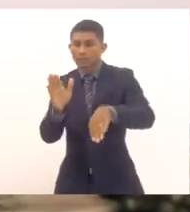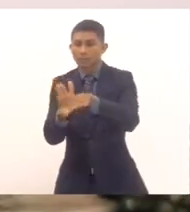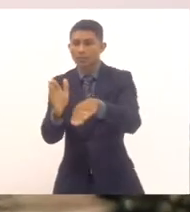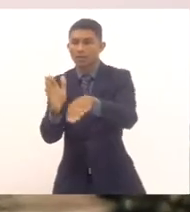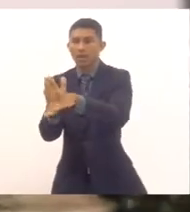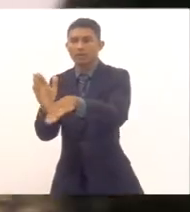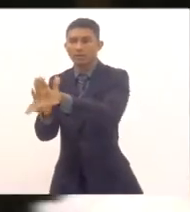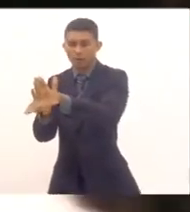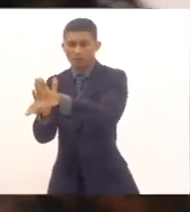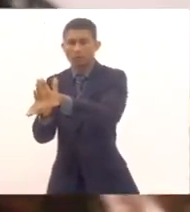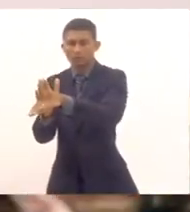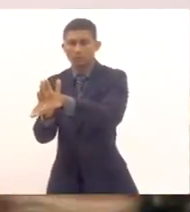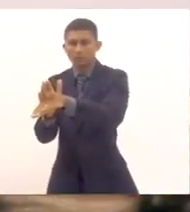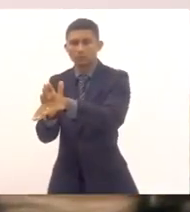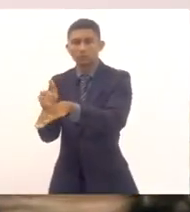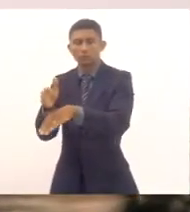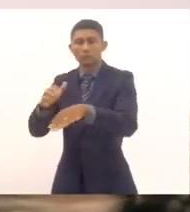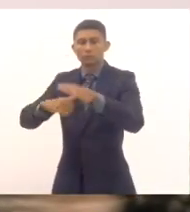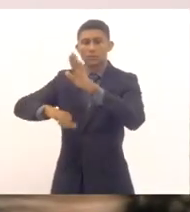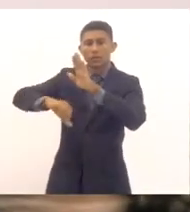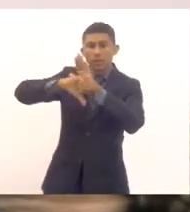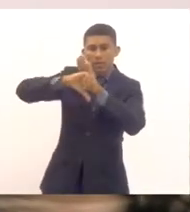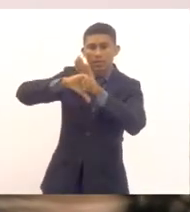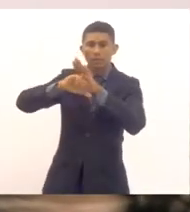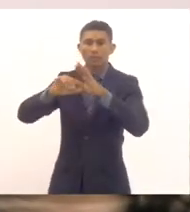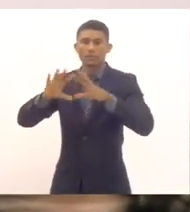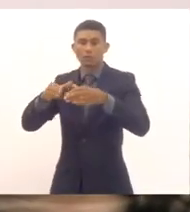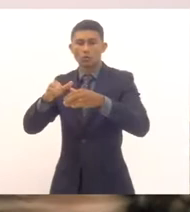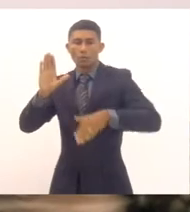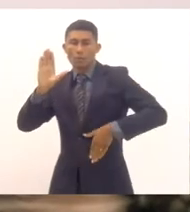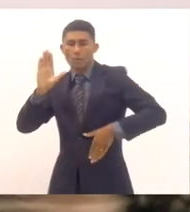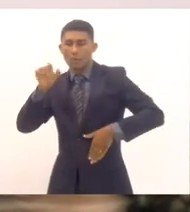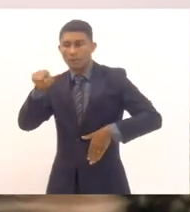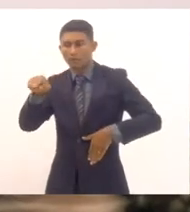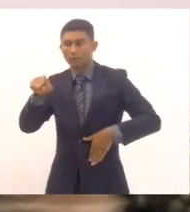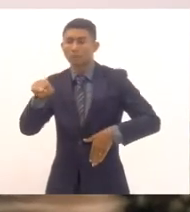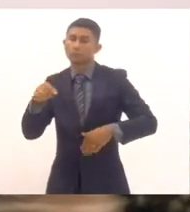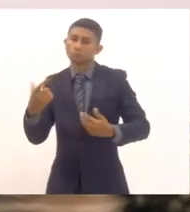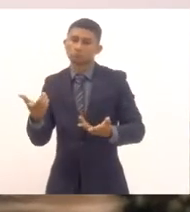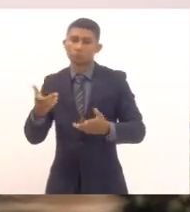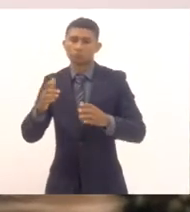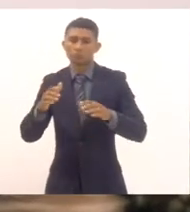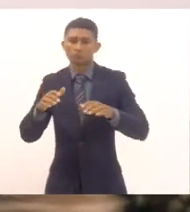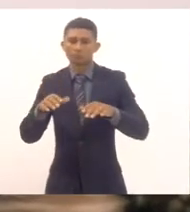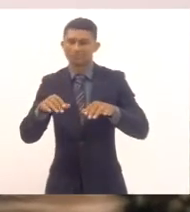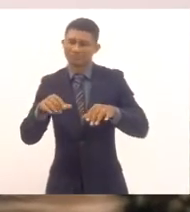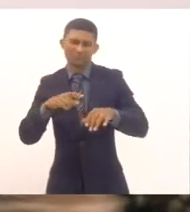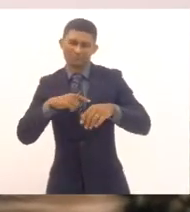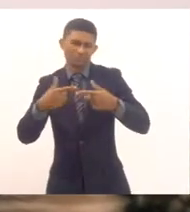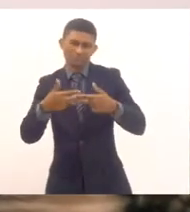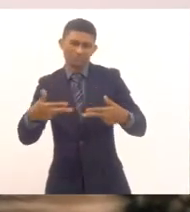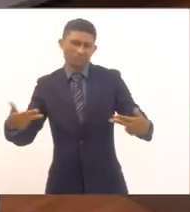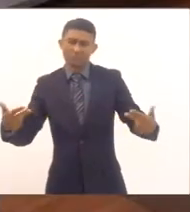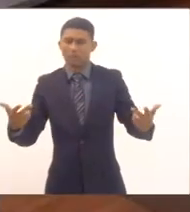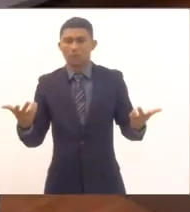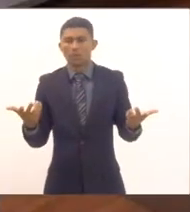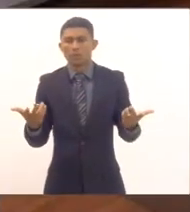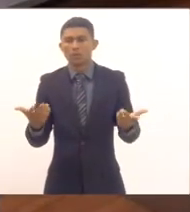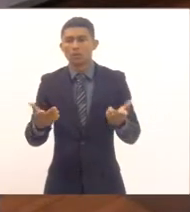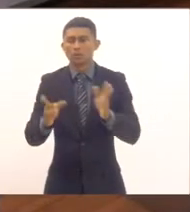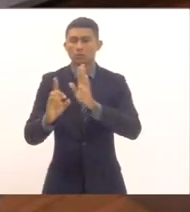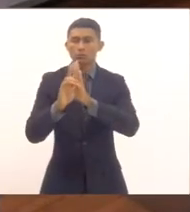pelo pela atividades criminosas seja a máquina caça-níquel você já pega o tráfico de drogas né